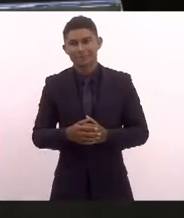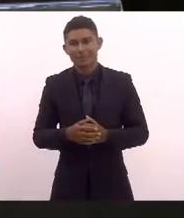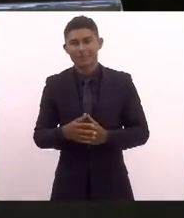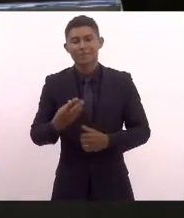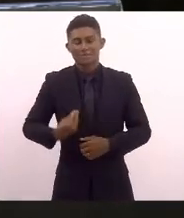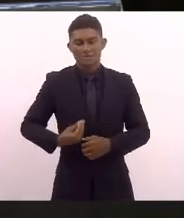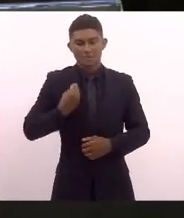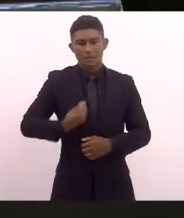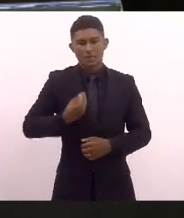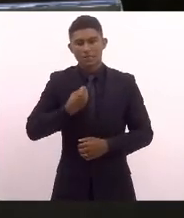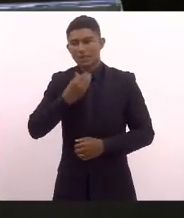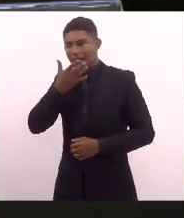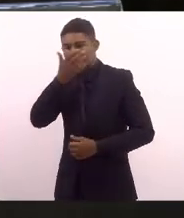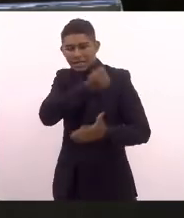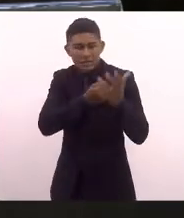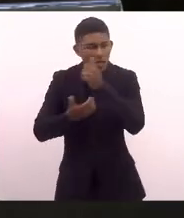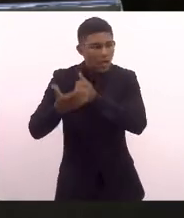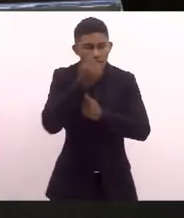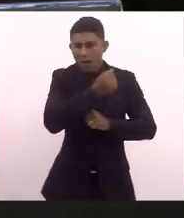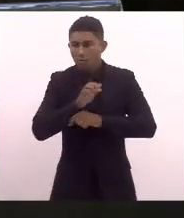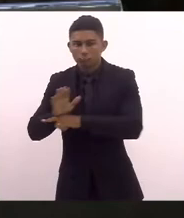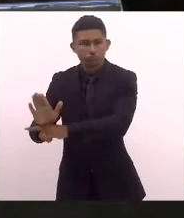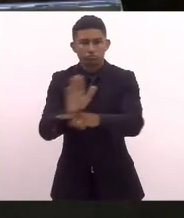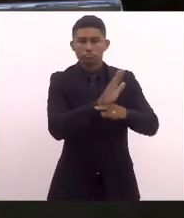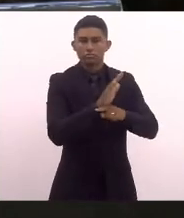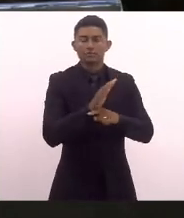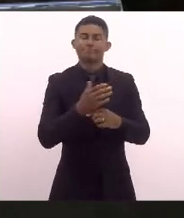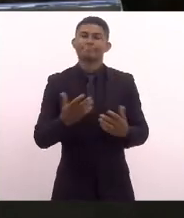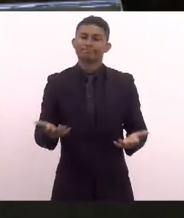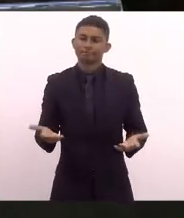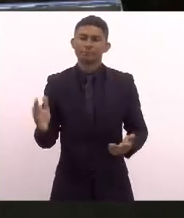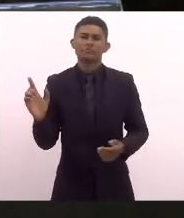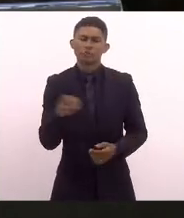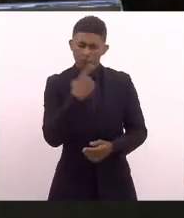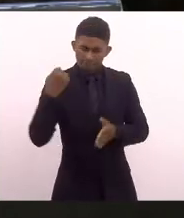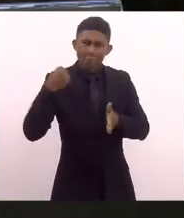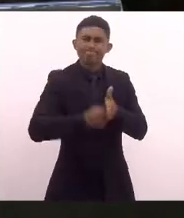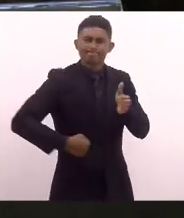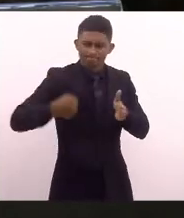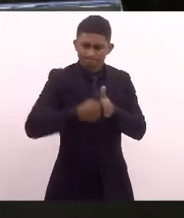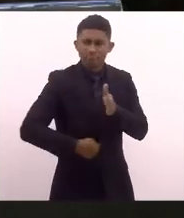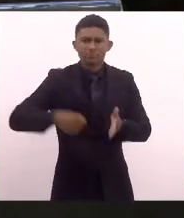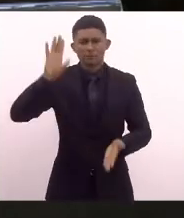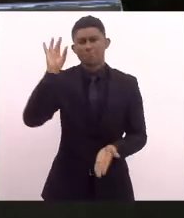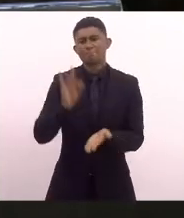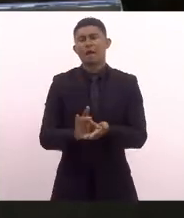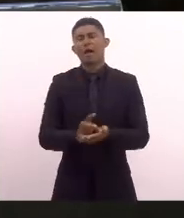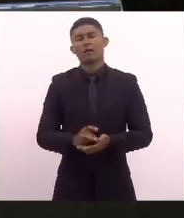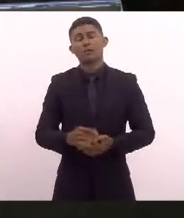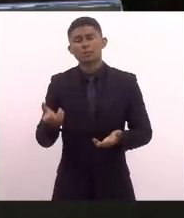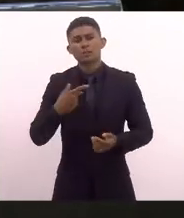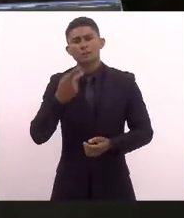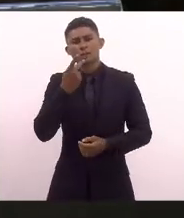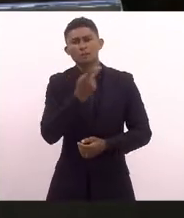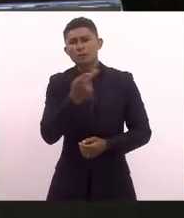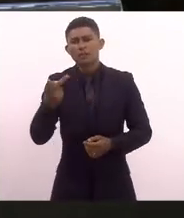salvarmos vidas. Nós somos, sim, os verdadeiros guerreiros. E aí, Rejane, quando eu digo que enfermagem rima com coragem,